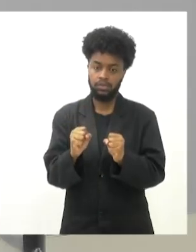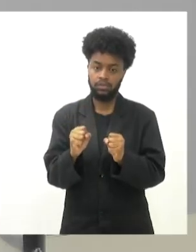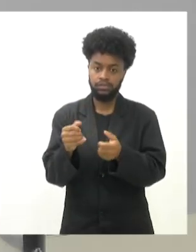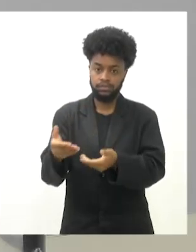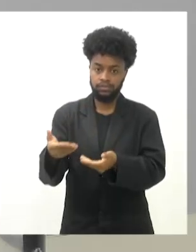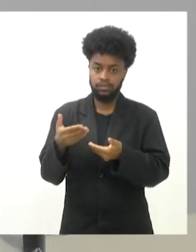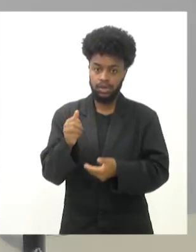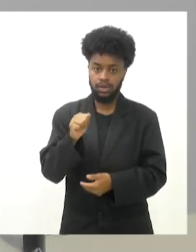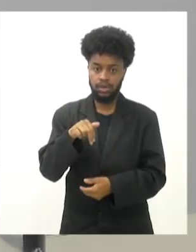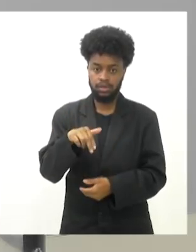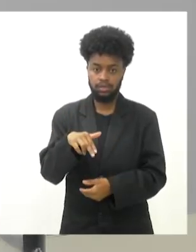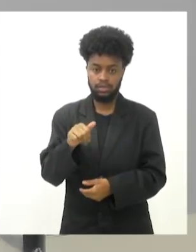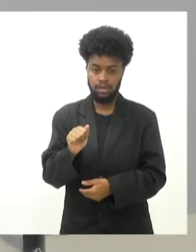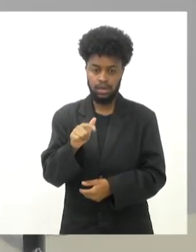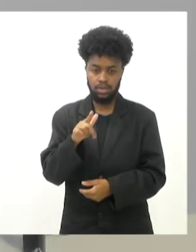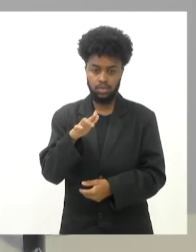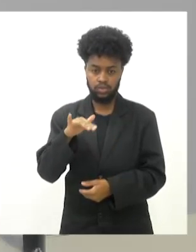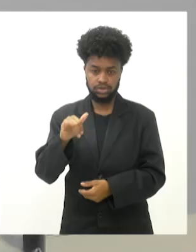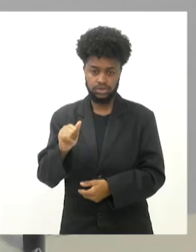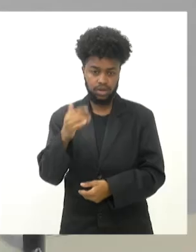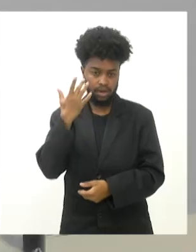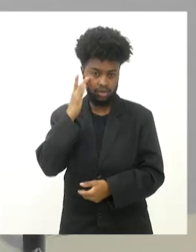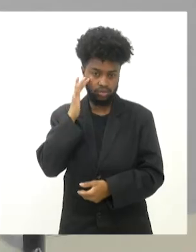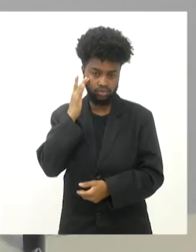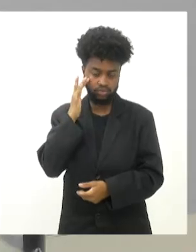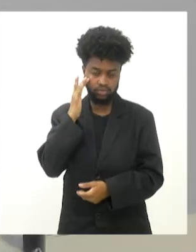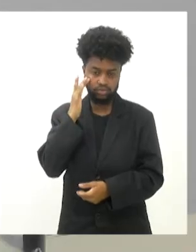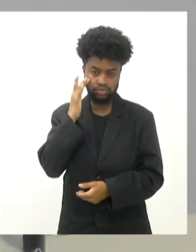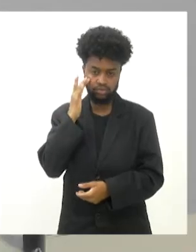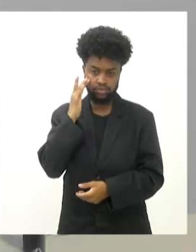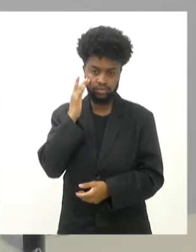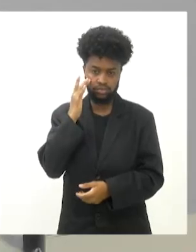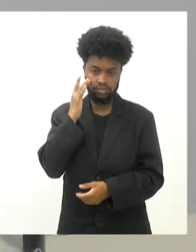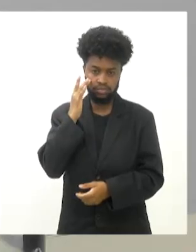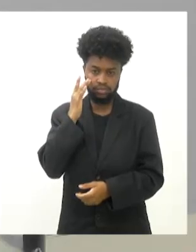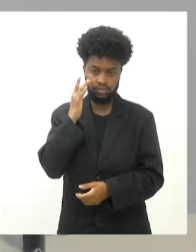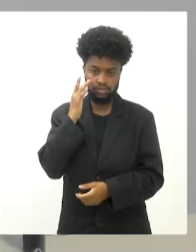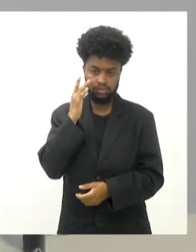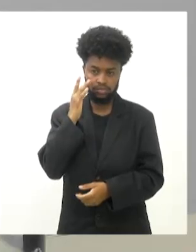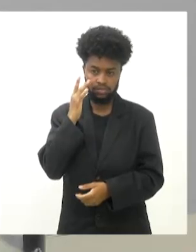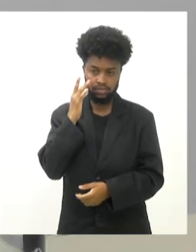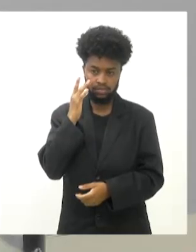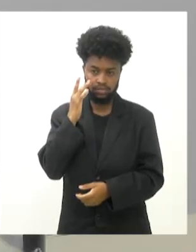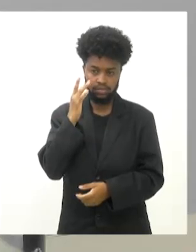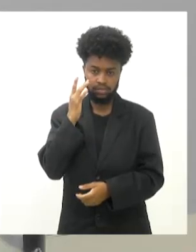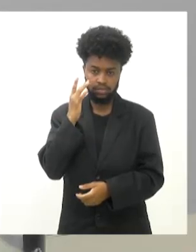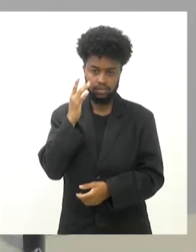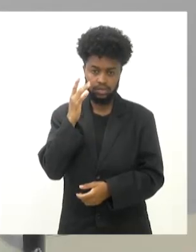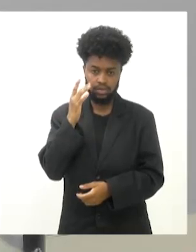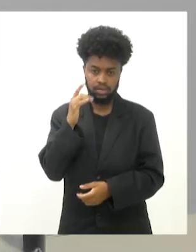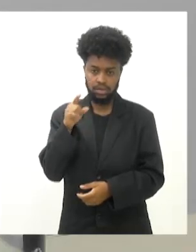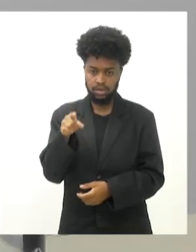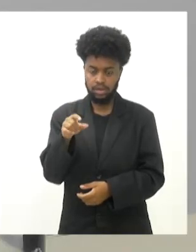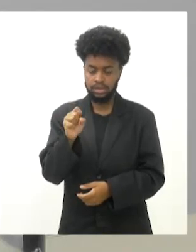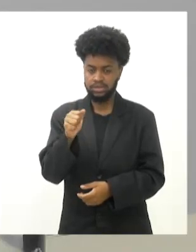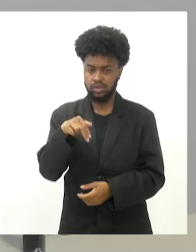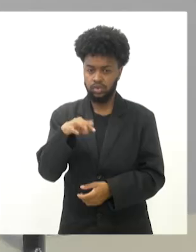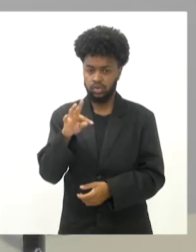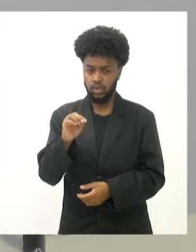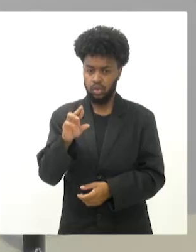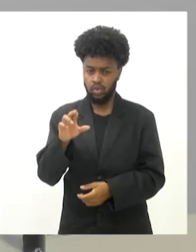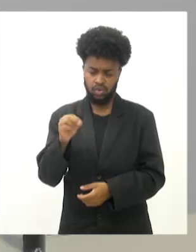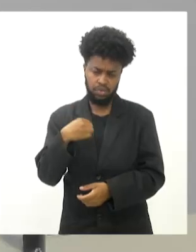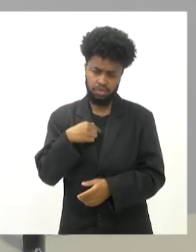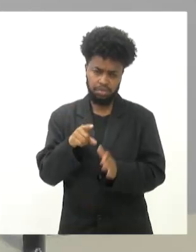Lúcia Campelo, se não me engano, que era a Ana Lúcia Campelo, não, Ana Lúcia Santoro, se eu não me engano. Enfim, eu